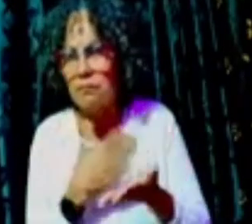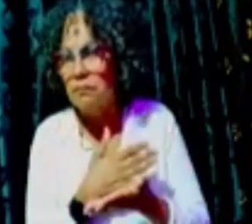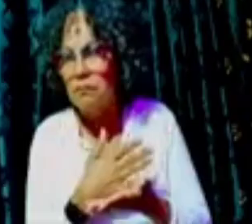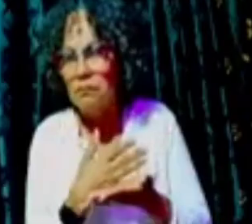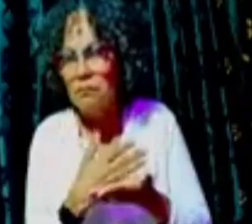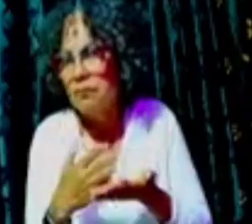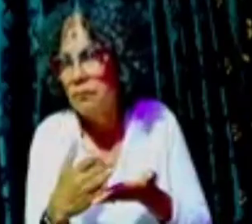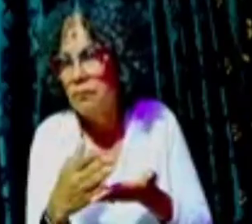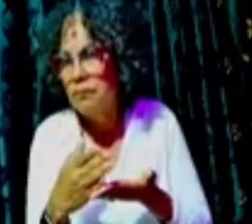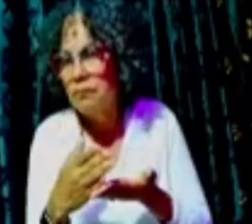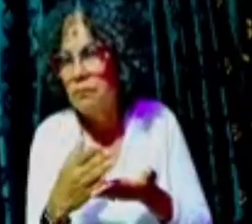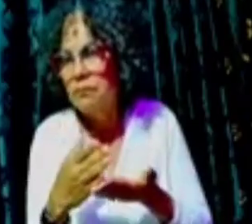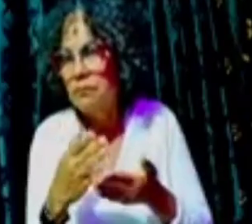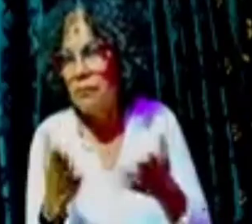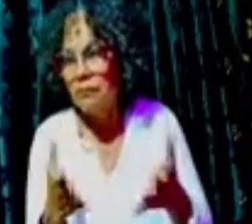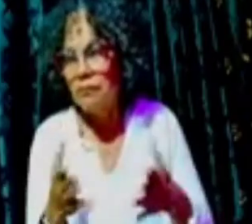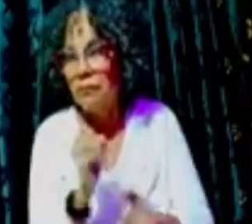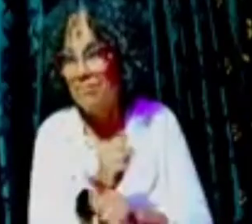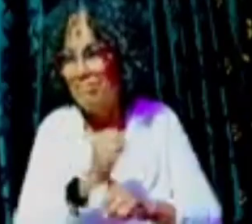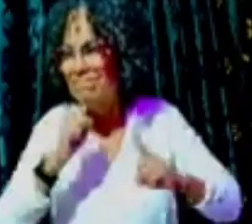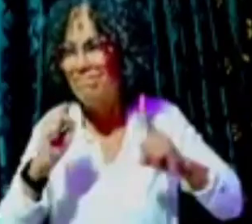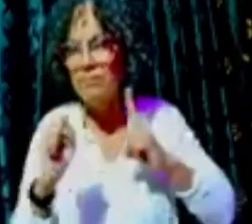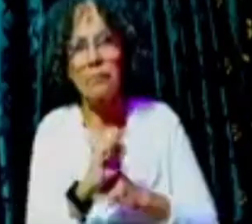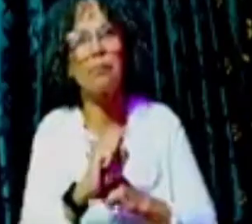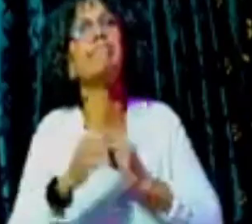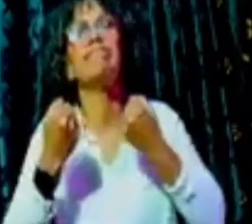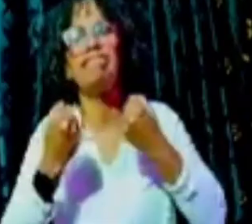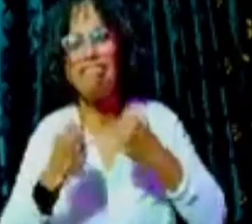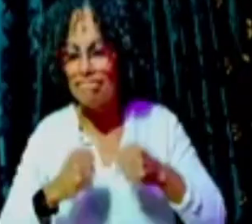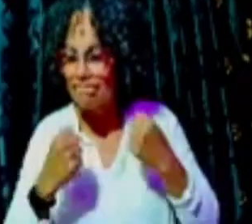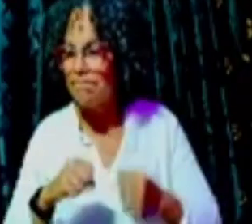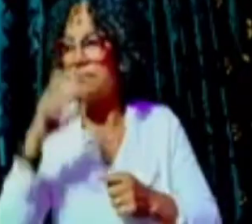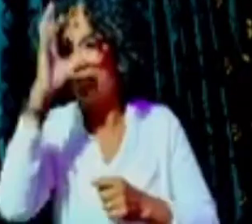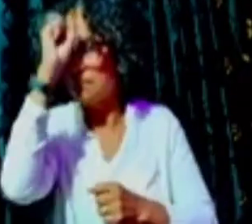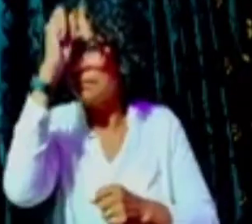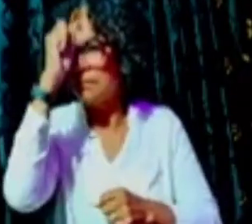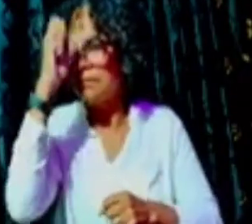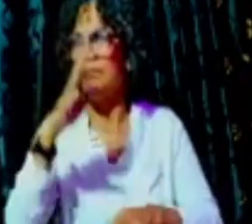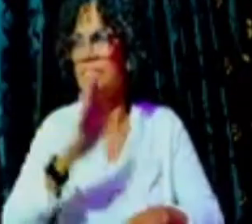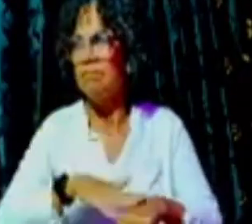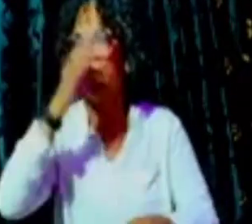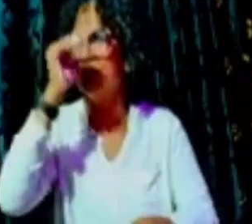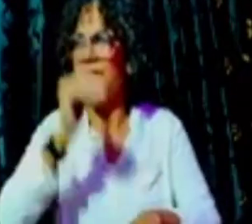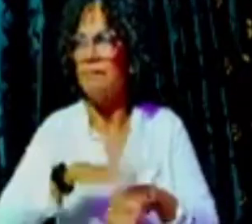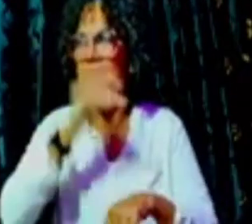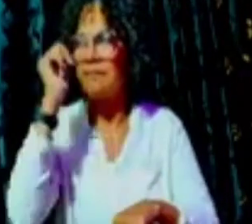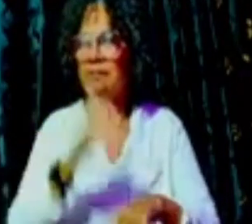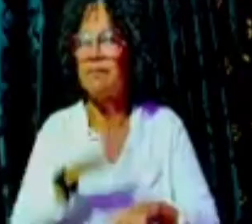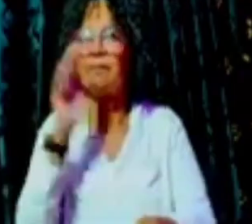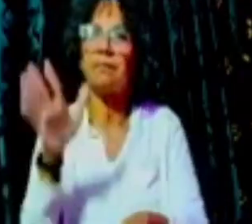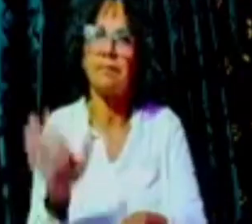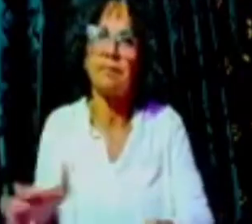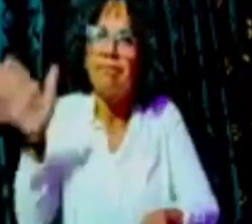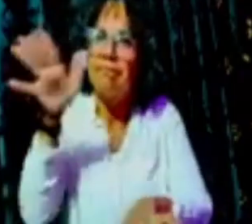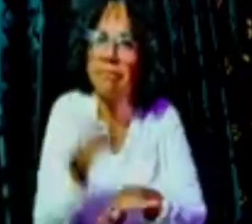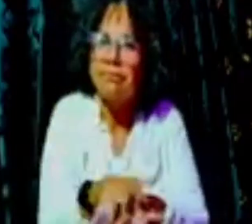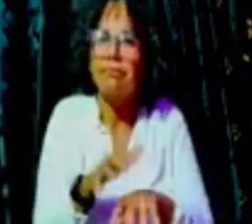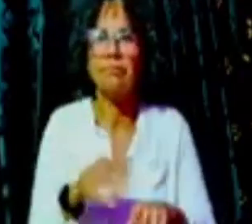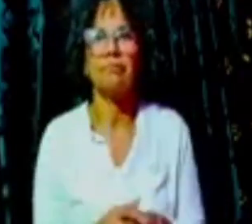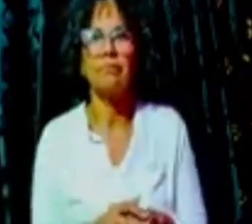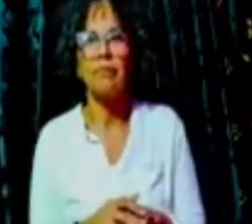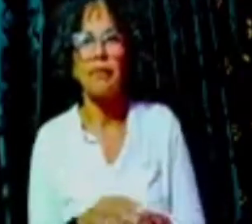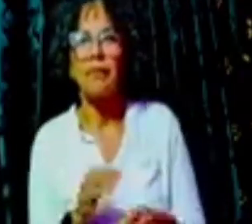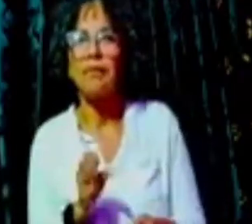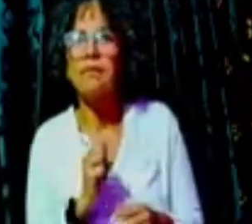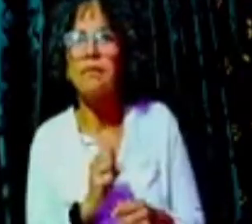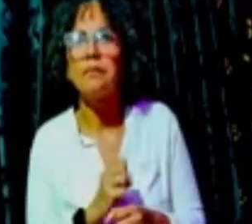assunto recente. A sociedade ainda tem muito que aprender sobre a inclusão. As escolas, os fóruns,